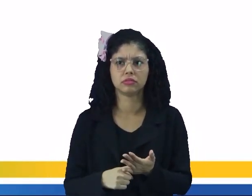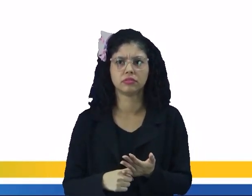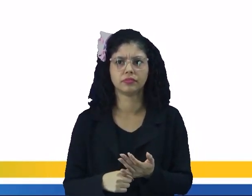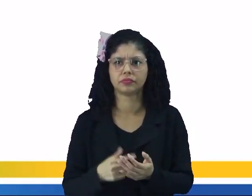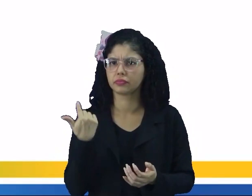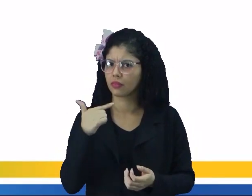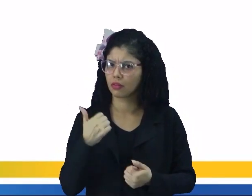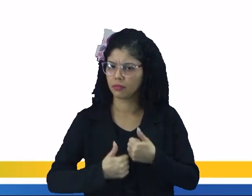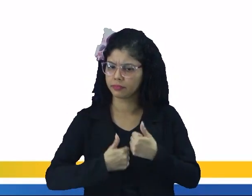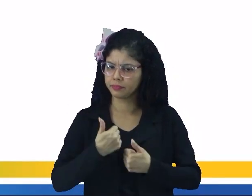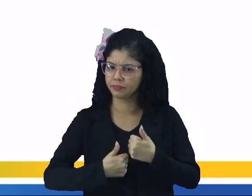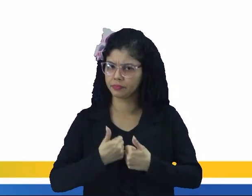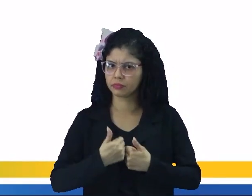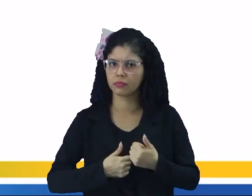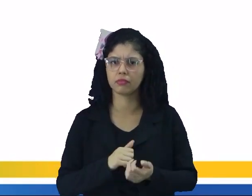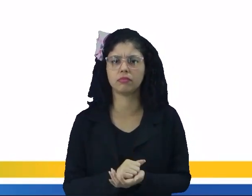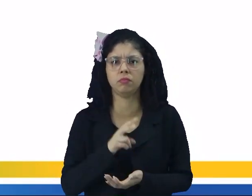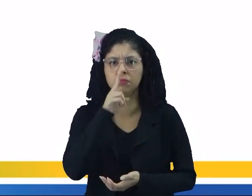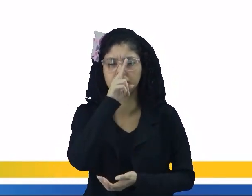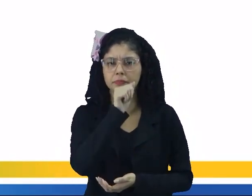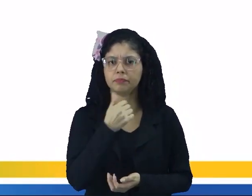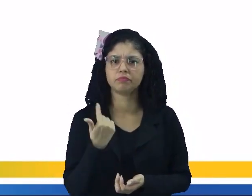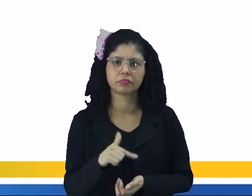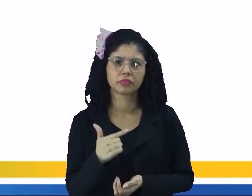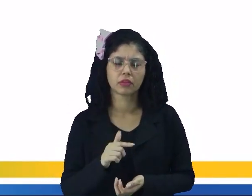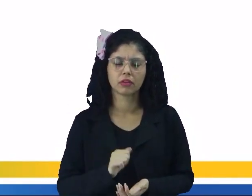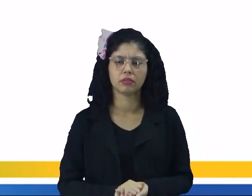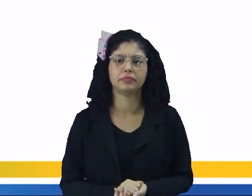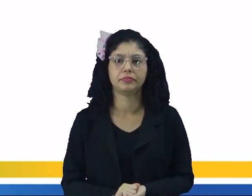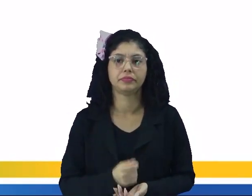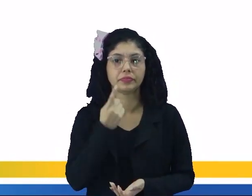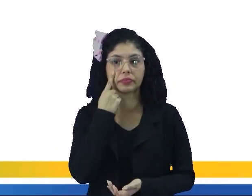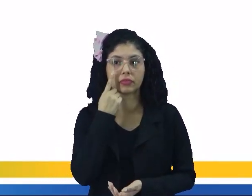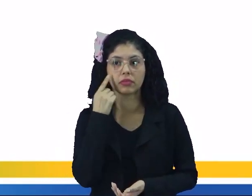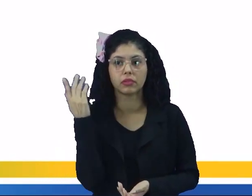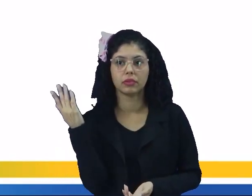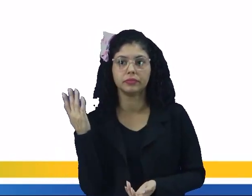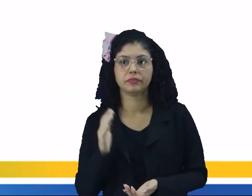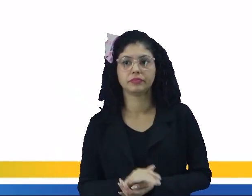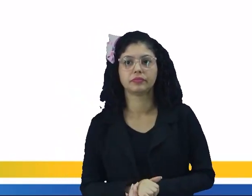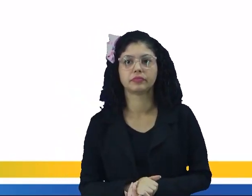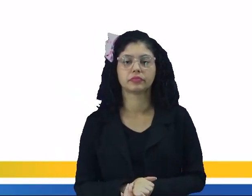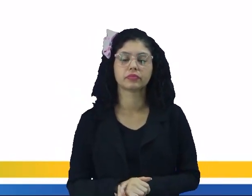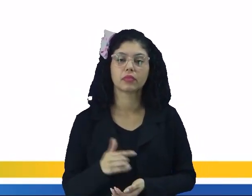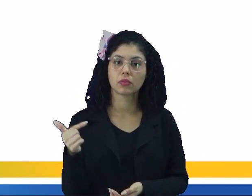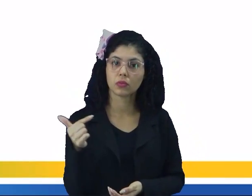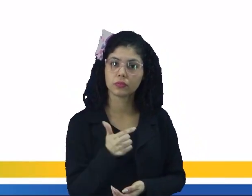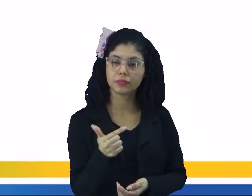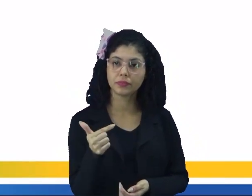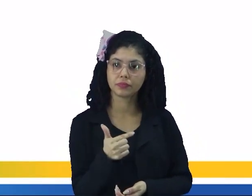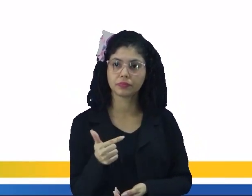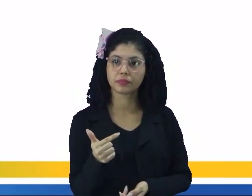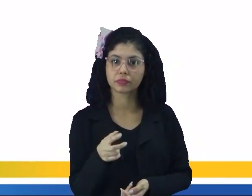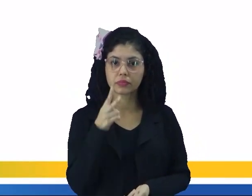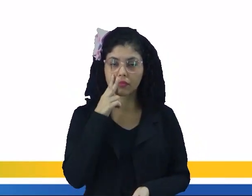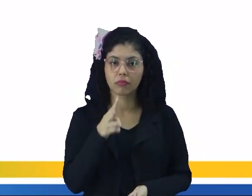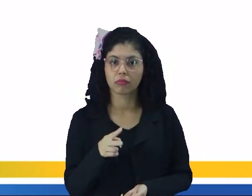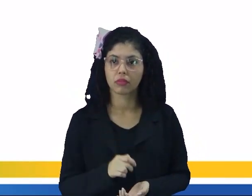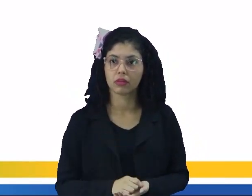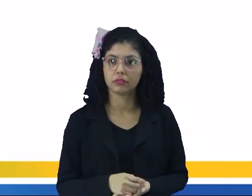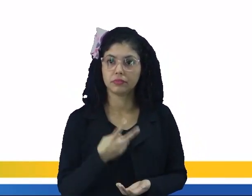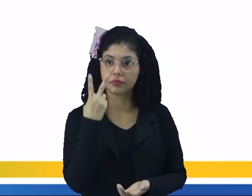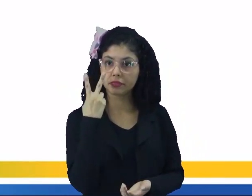não há atrito, tá certo? Que não há força de atrito nesse movimento que a gente está observando aí. No segundo quadro, a gente está